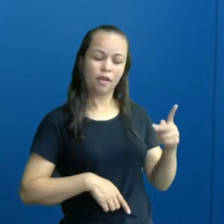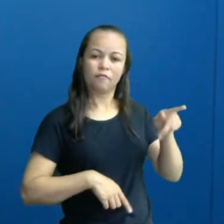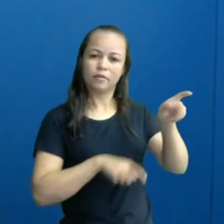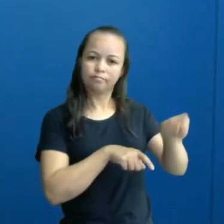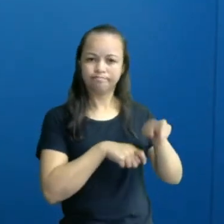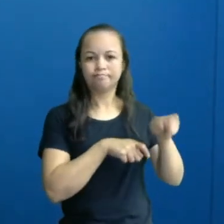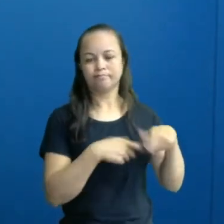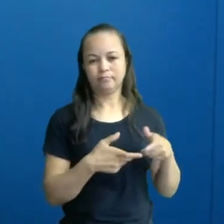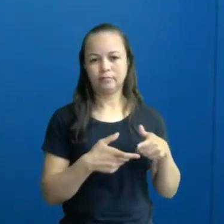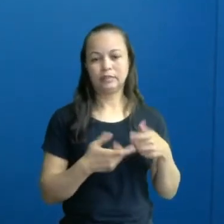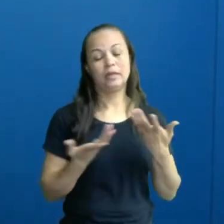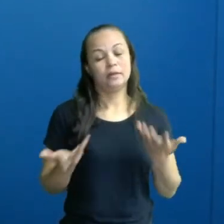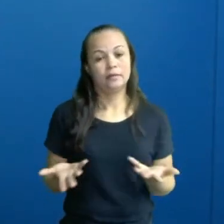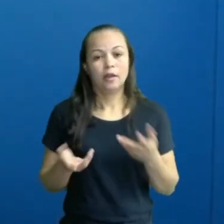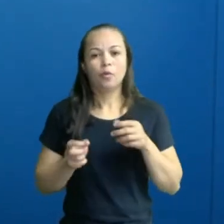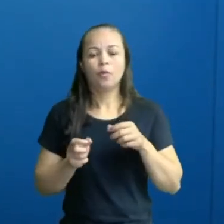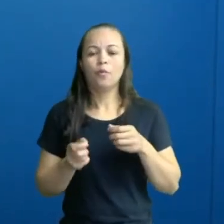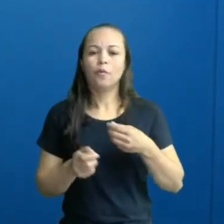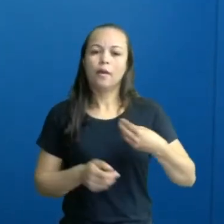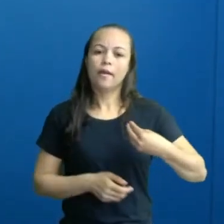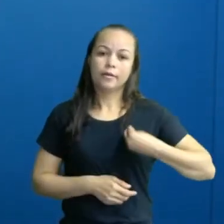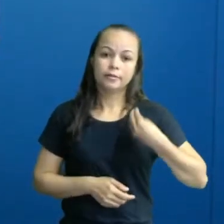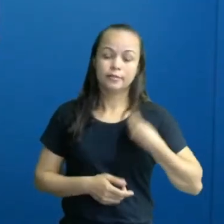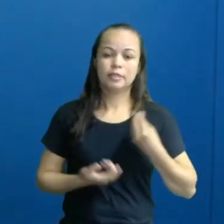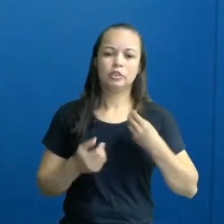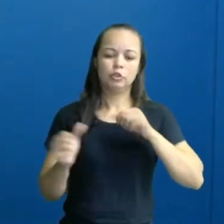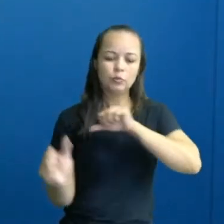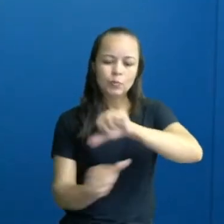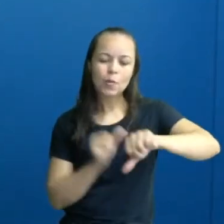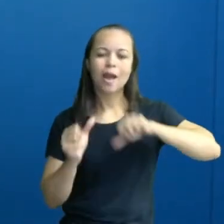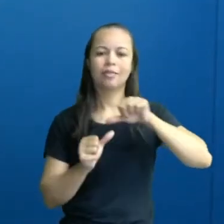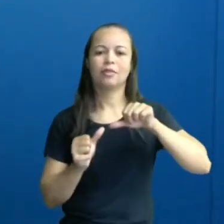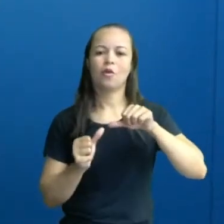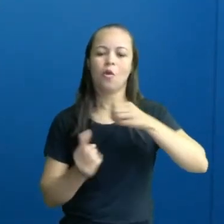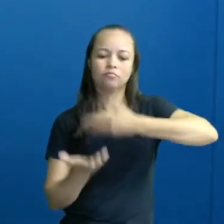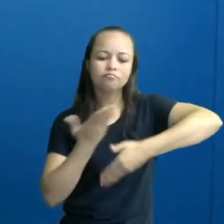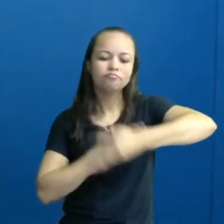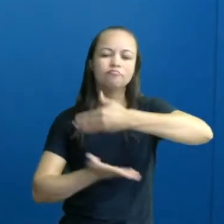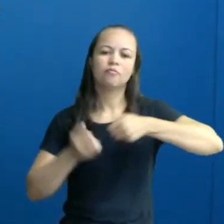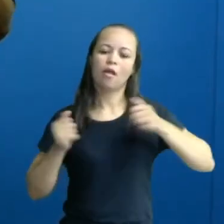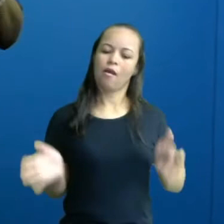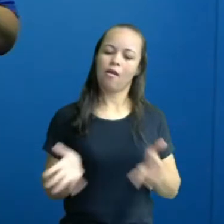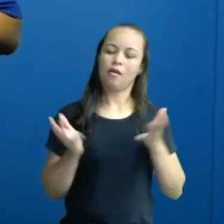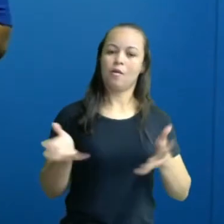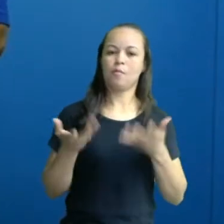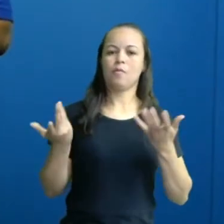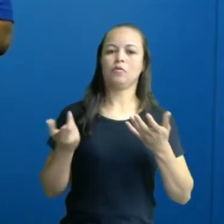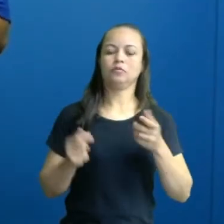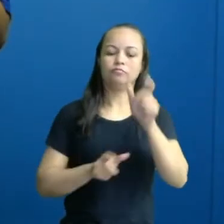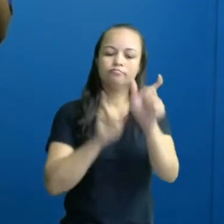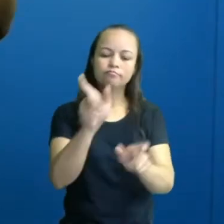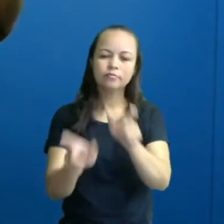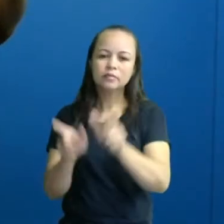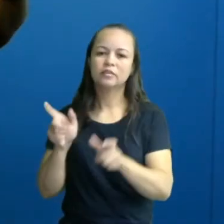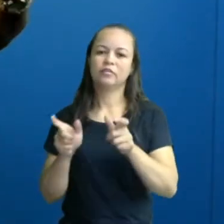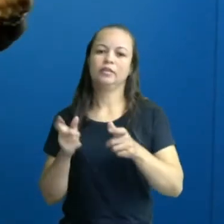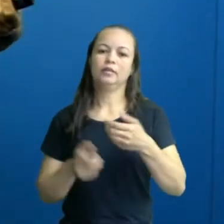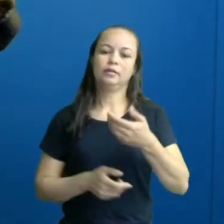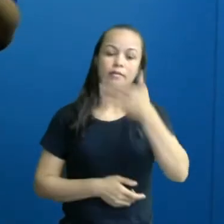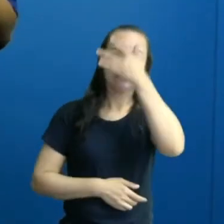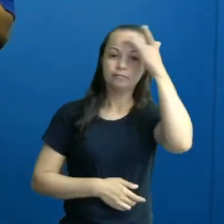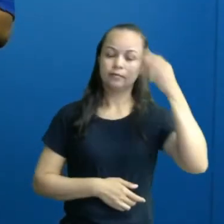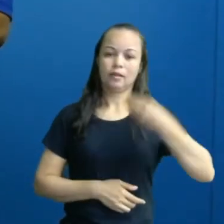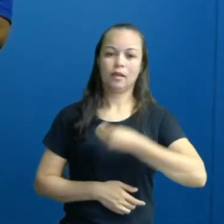existe uma troca, certo? E essa troca é influenciada pelo modo de vida das pessoas que moram tanto na